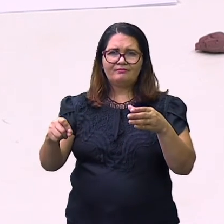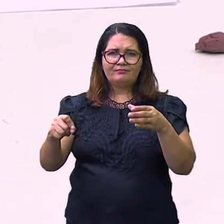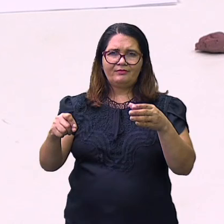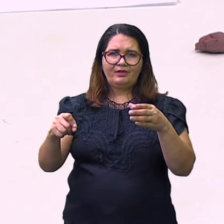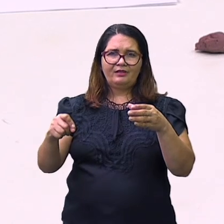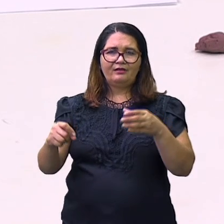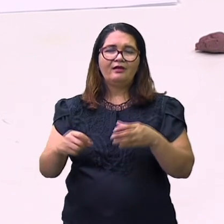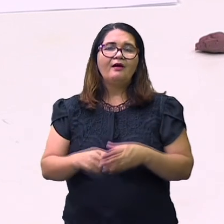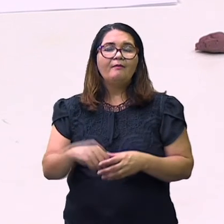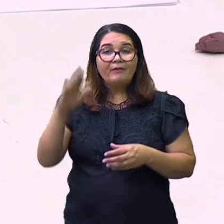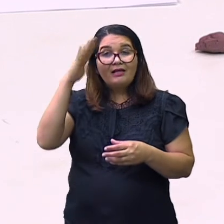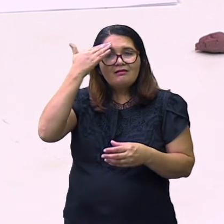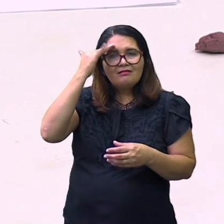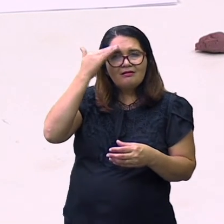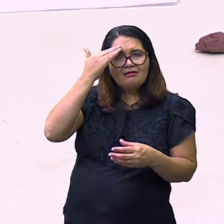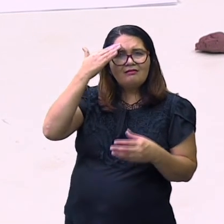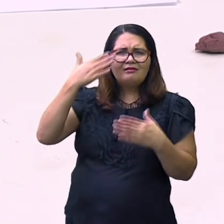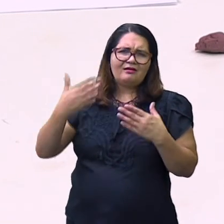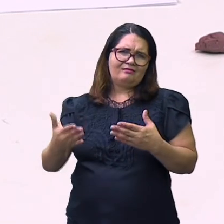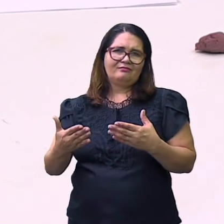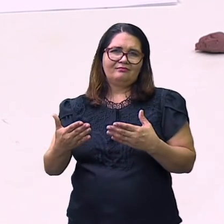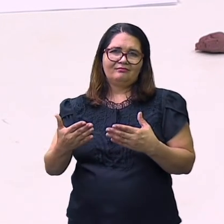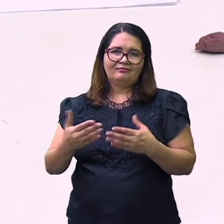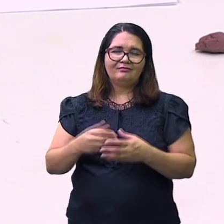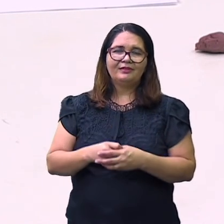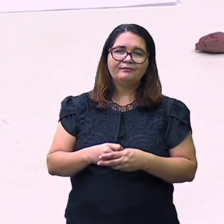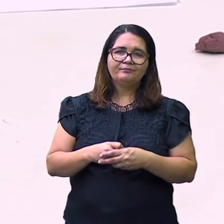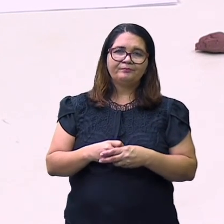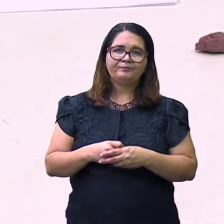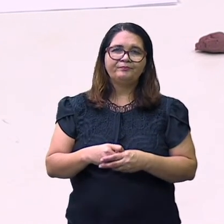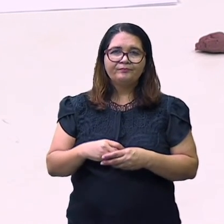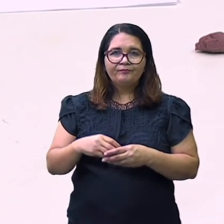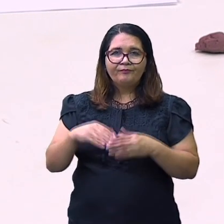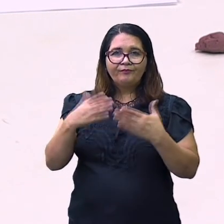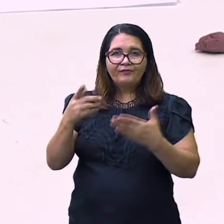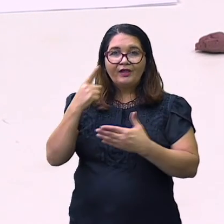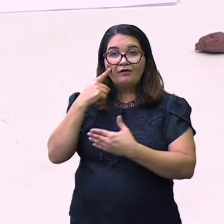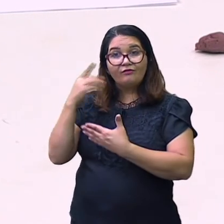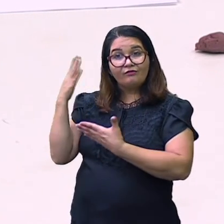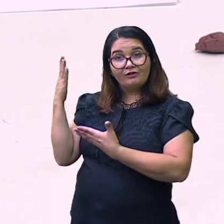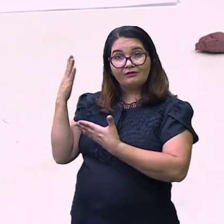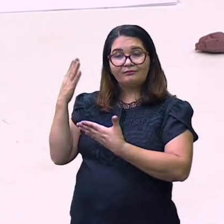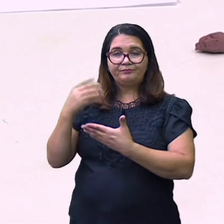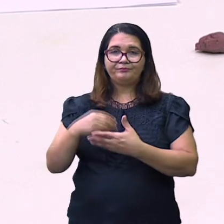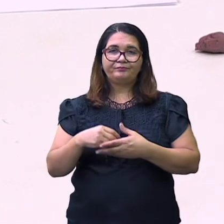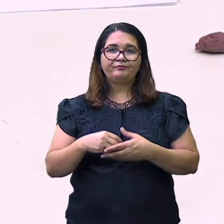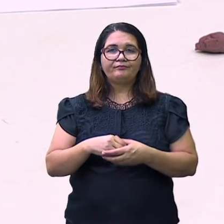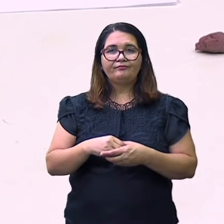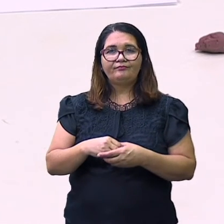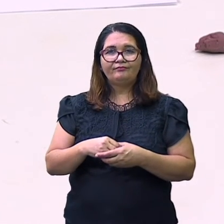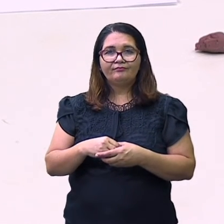O 5 pode ser o lisossomo, o ribossomo. Desculpa, gente, ribossomo.